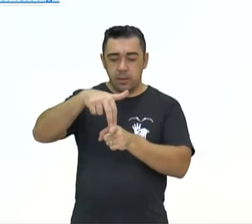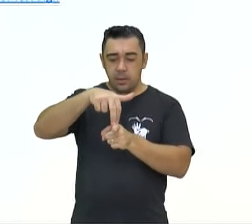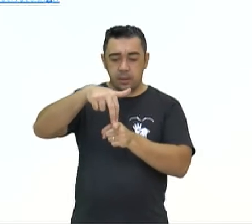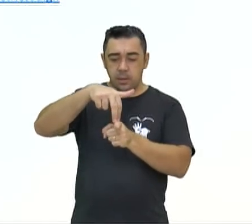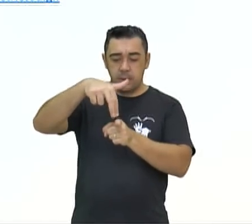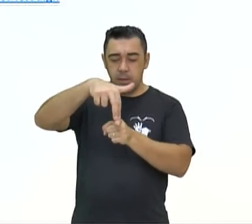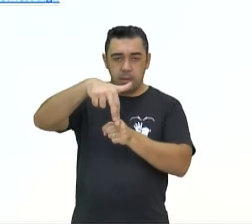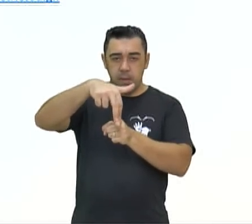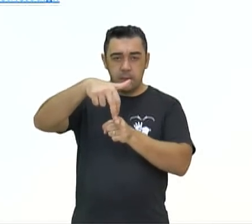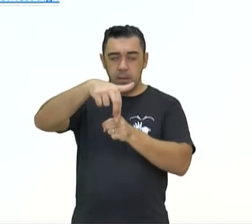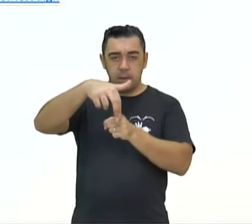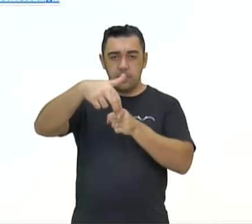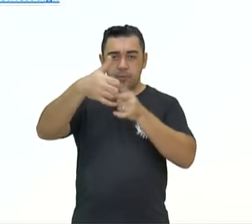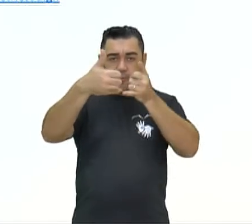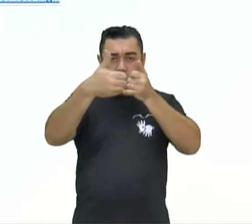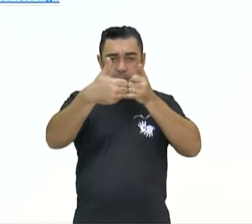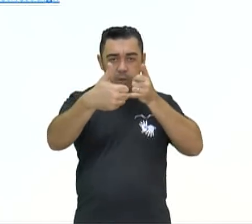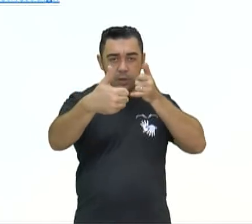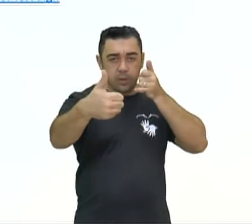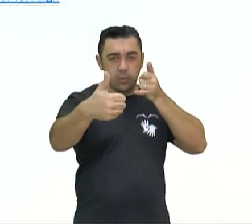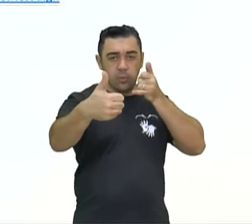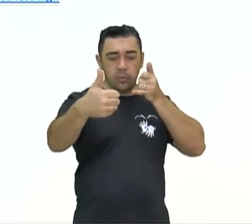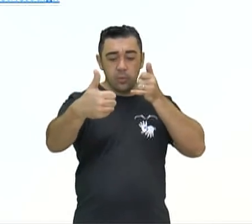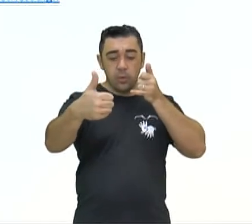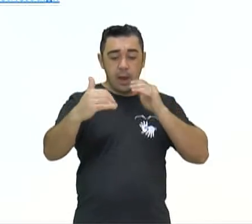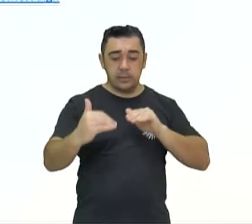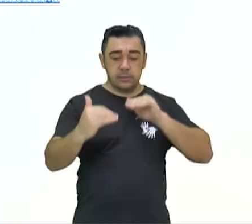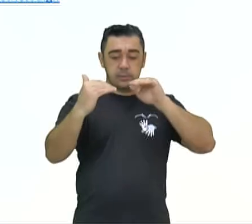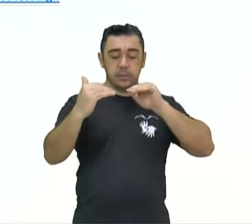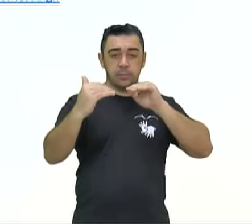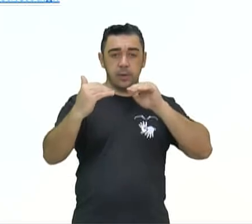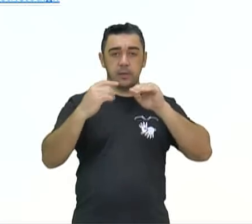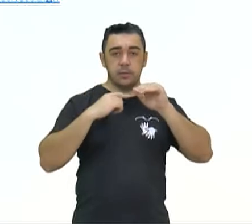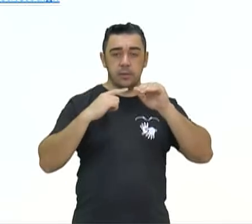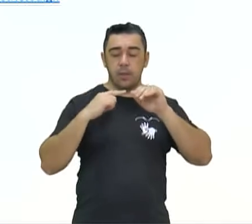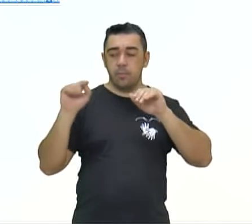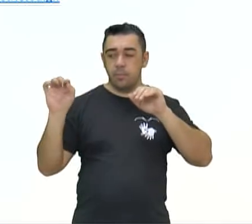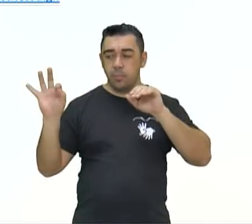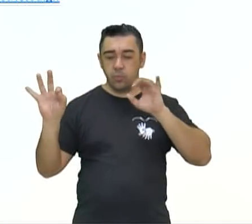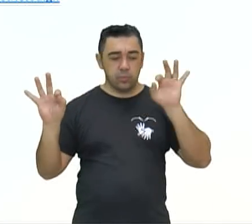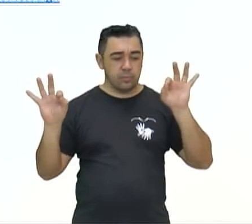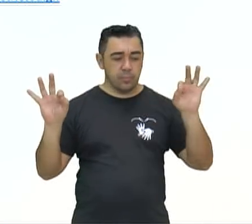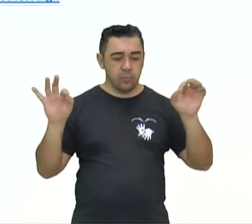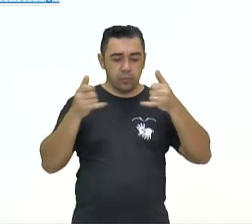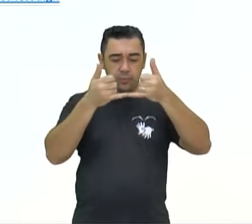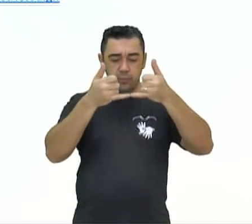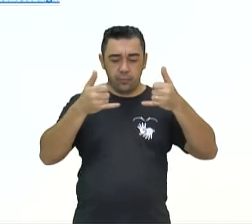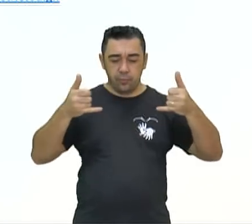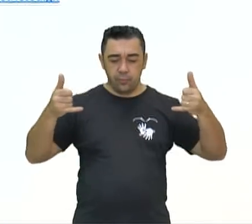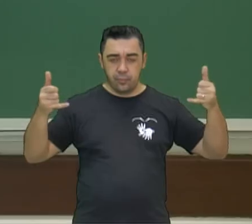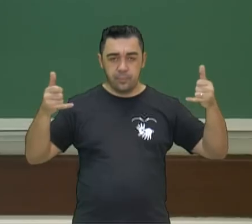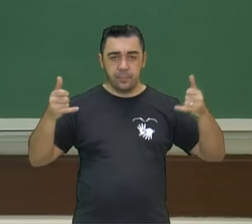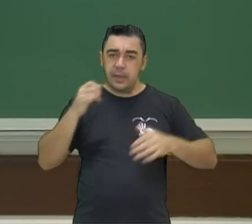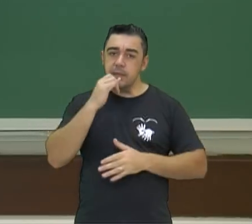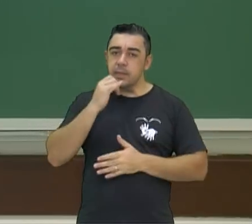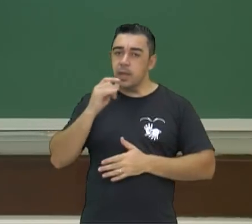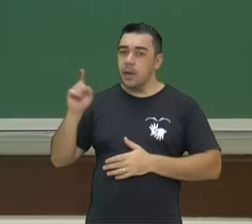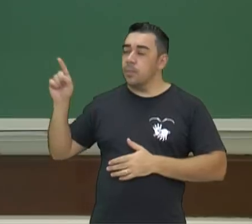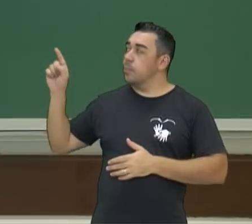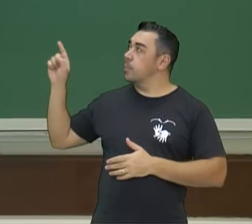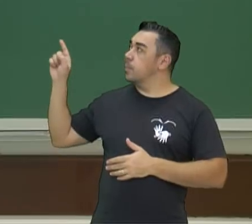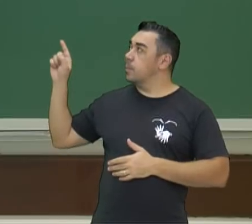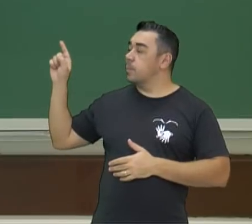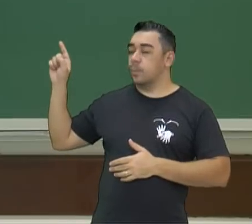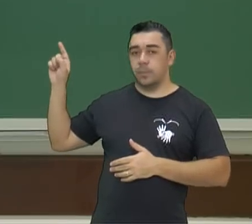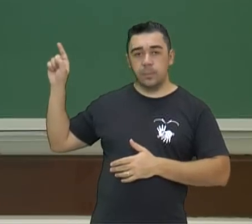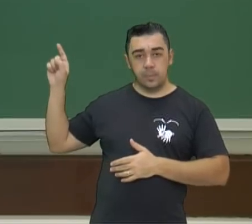uma fita suspensa acima do solo e fixada em 2 pontos. Então, aqui a gente tem um exemplo, da